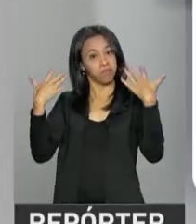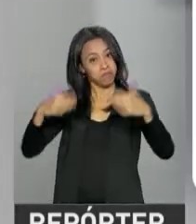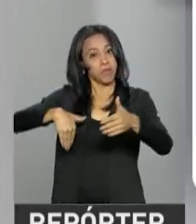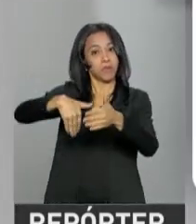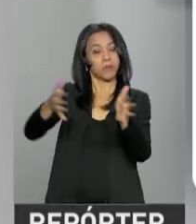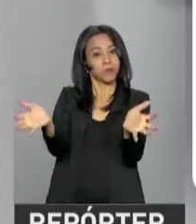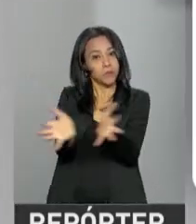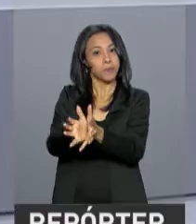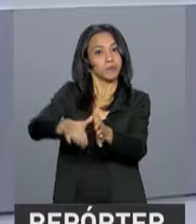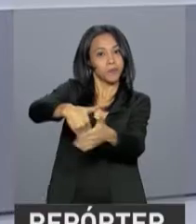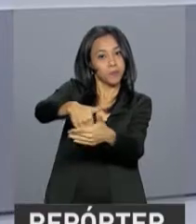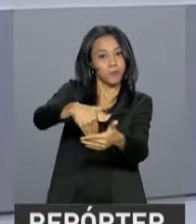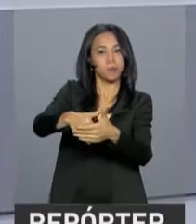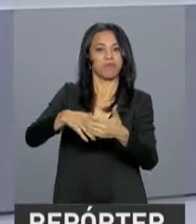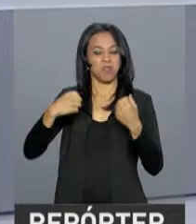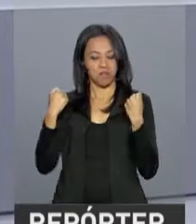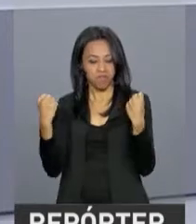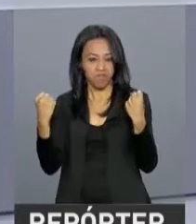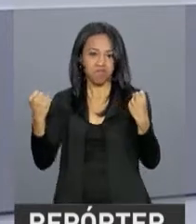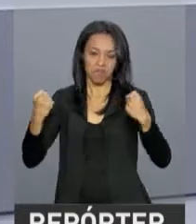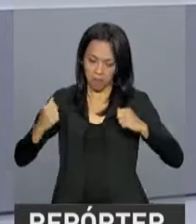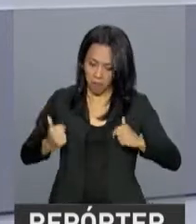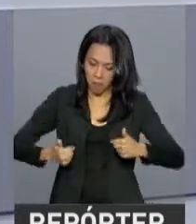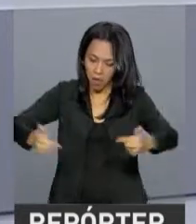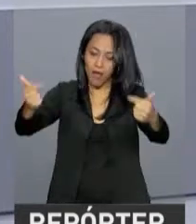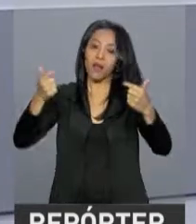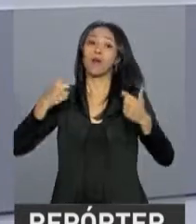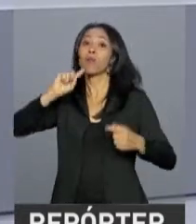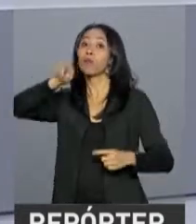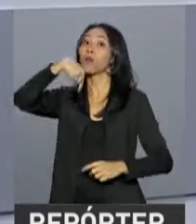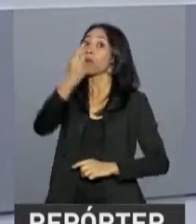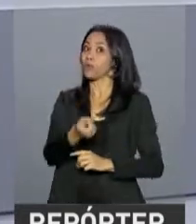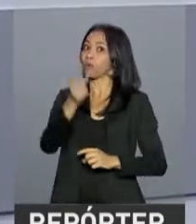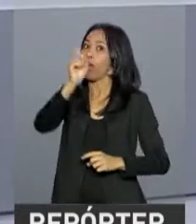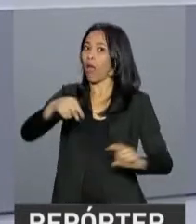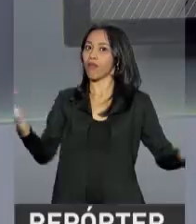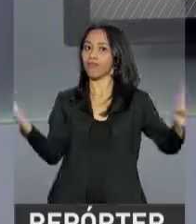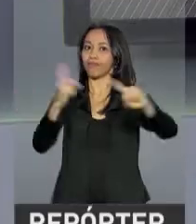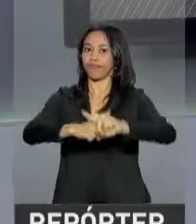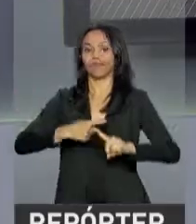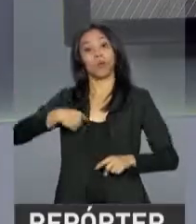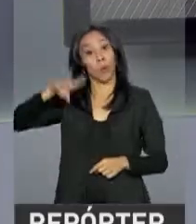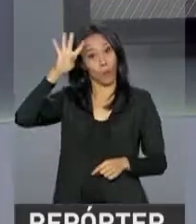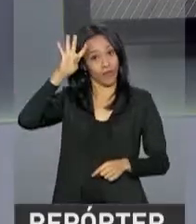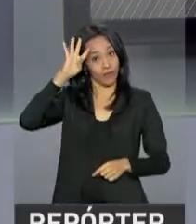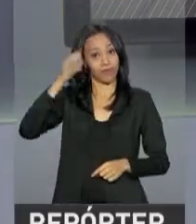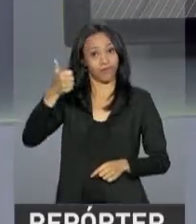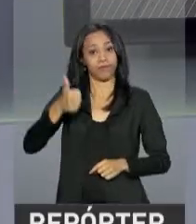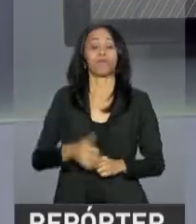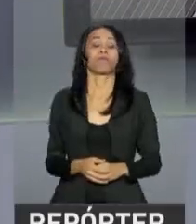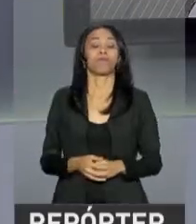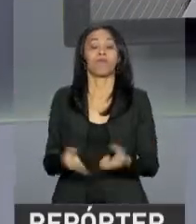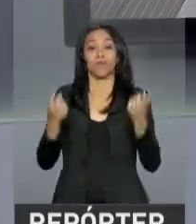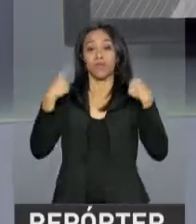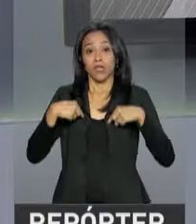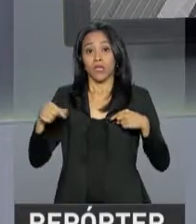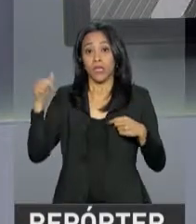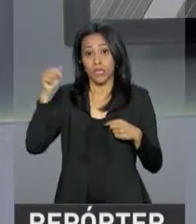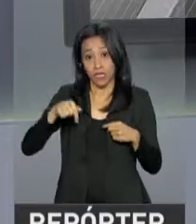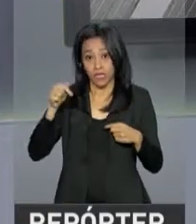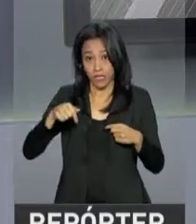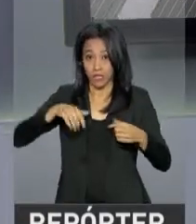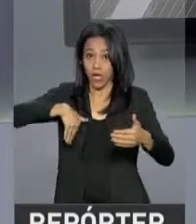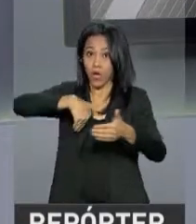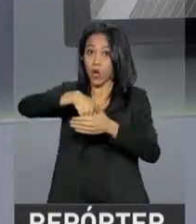e determinação. O próximo jogo do Brasil será na quarta-feira contra a Sérvia. Durante os Jogos do Brasil na Copa do